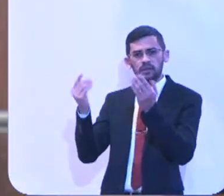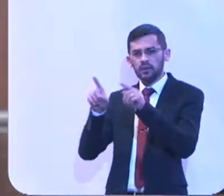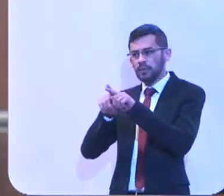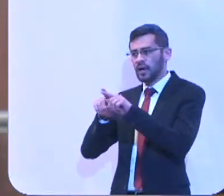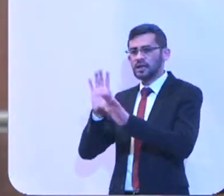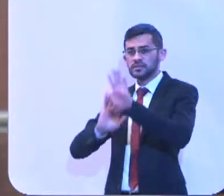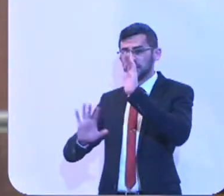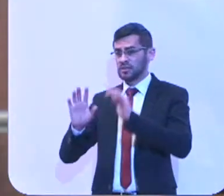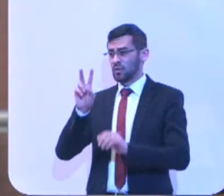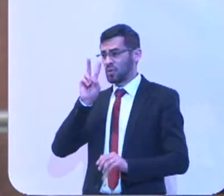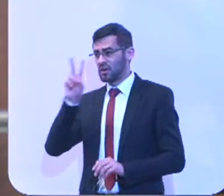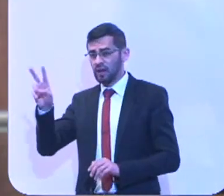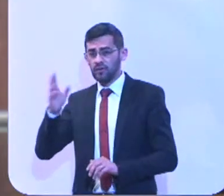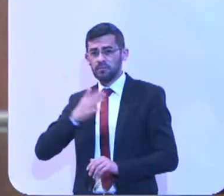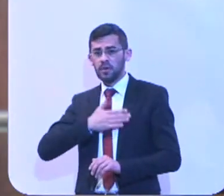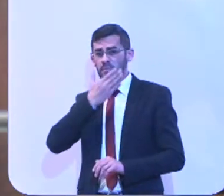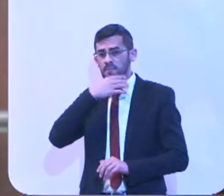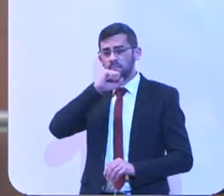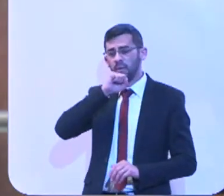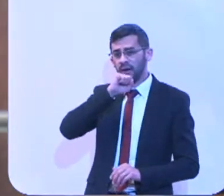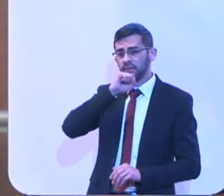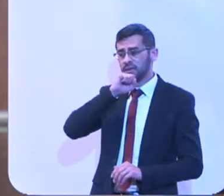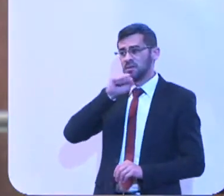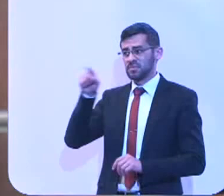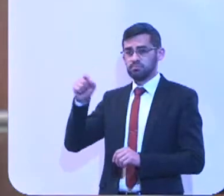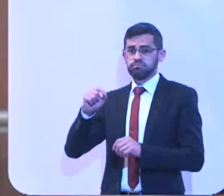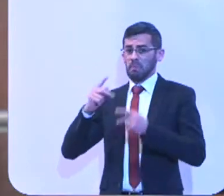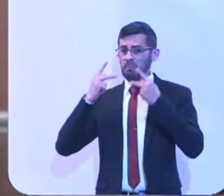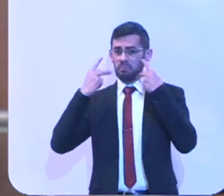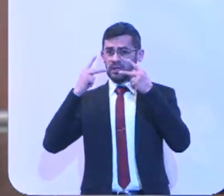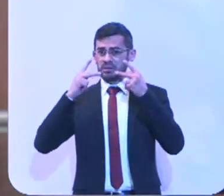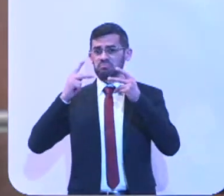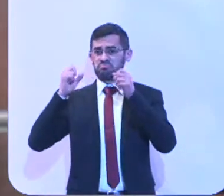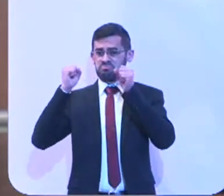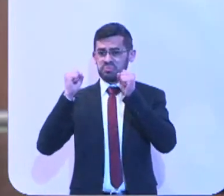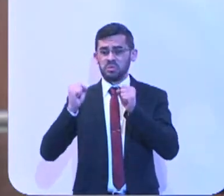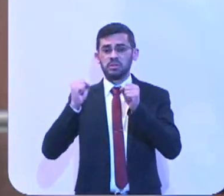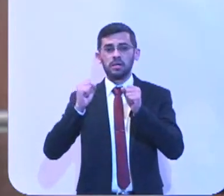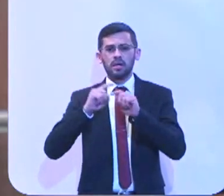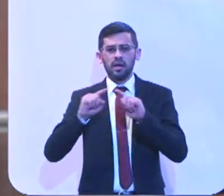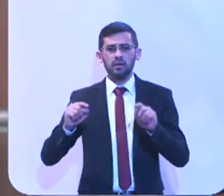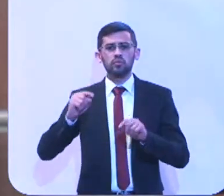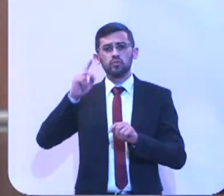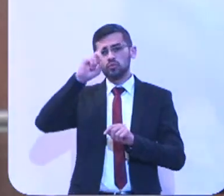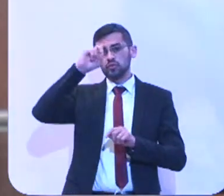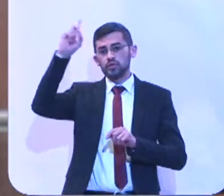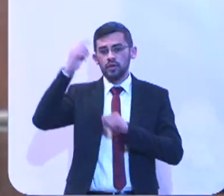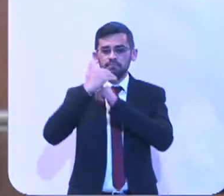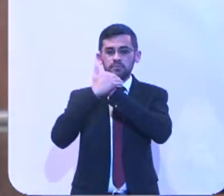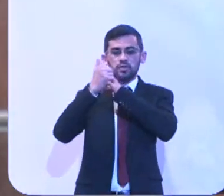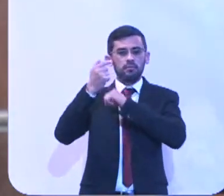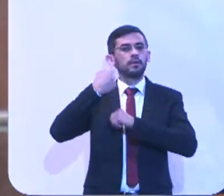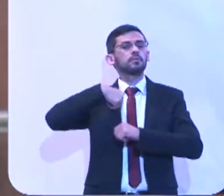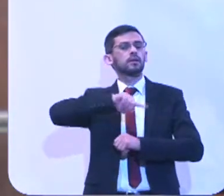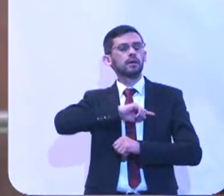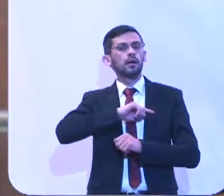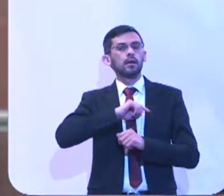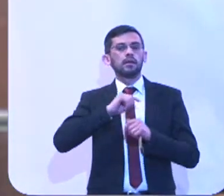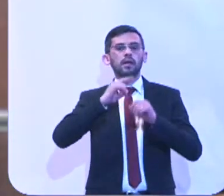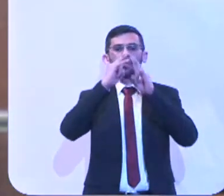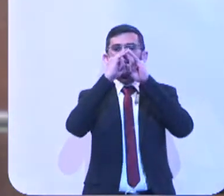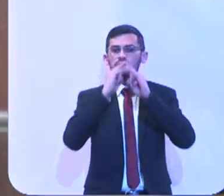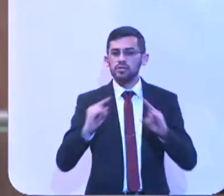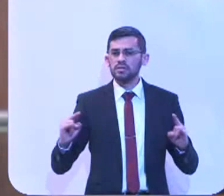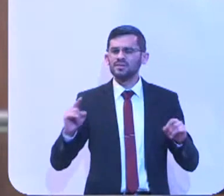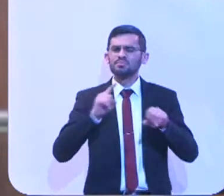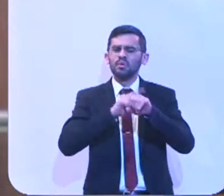pai, um homem usado por Deus através do dom da palavra. Eu fui convidado para pregar num retiro e no meio das